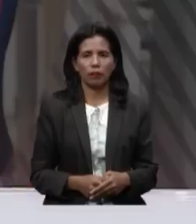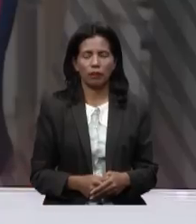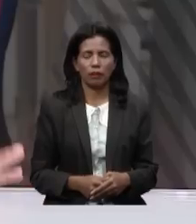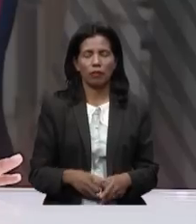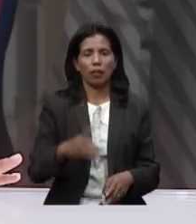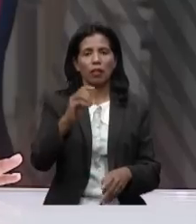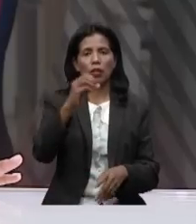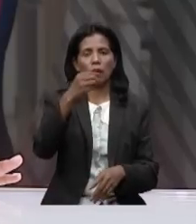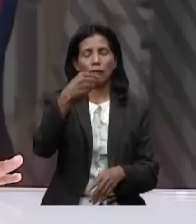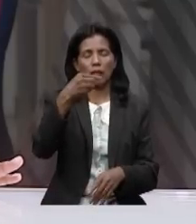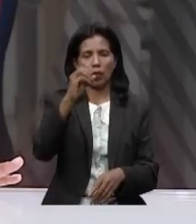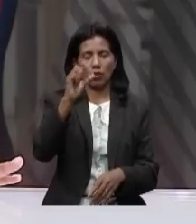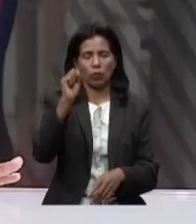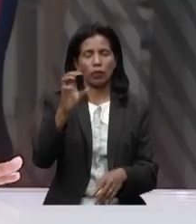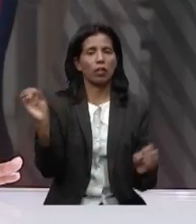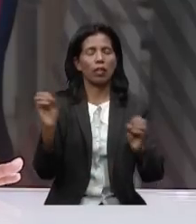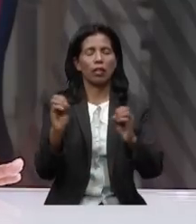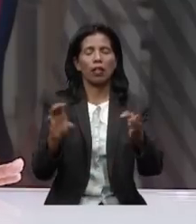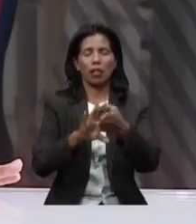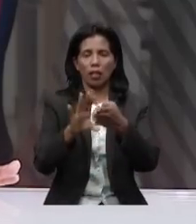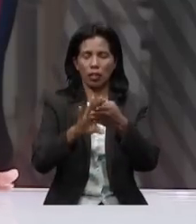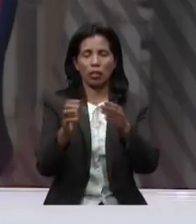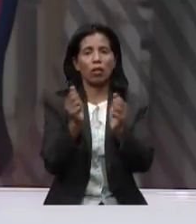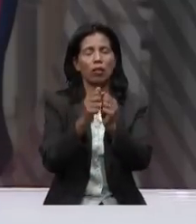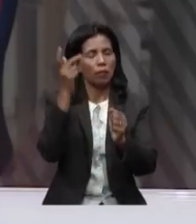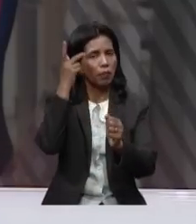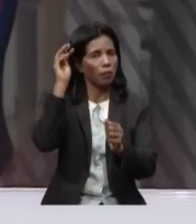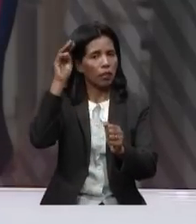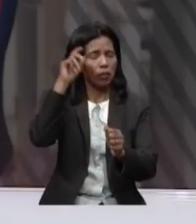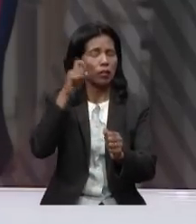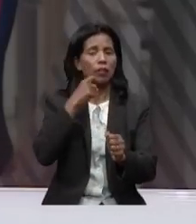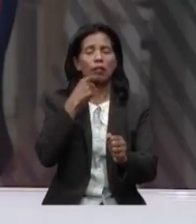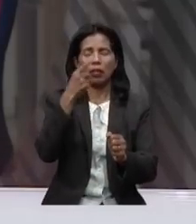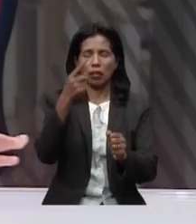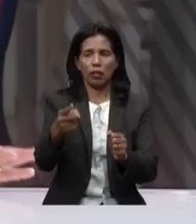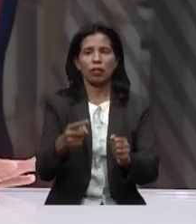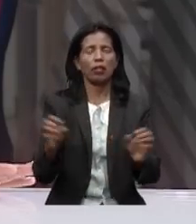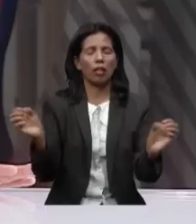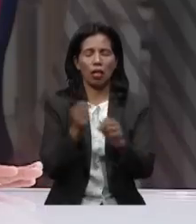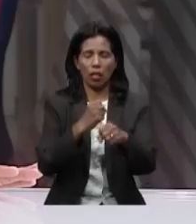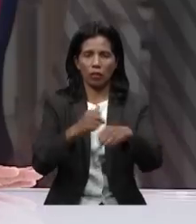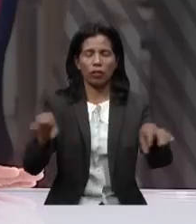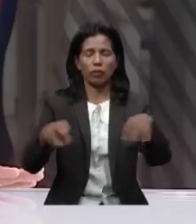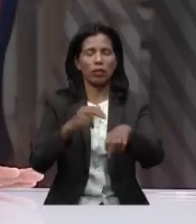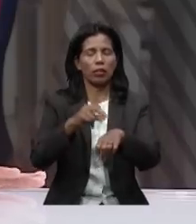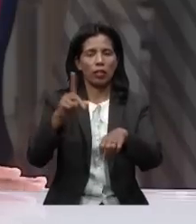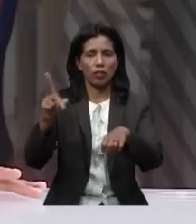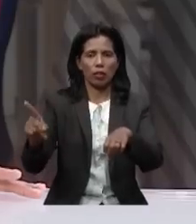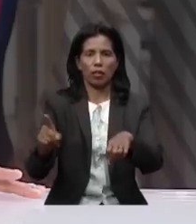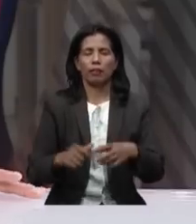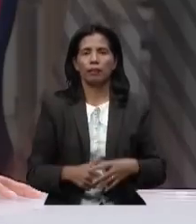Domingos de Câmara lamenta o carta aos primeiro-ministro que relacionam Guzmão, na BRTT, e partidariza Serviço Nacional Inteligência.